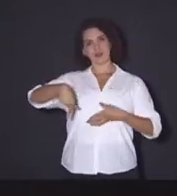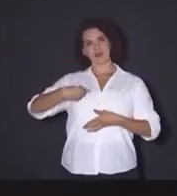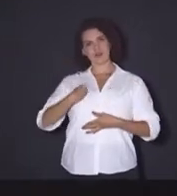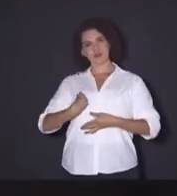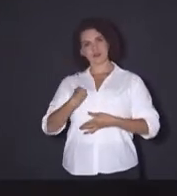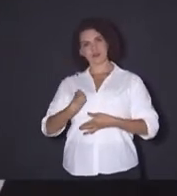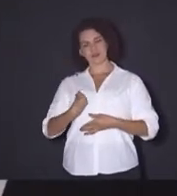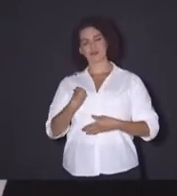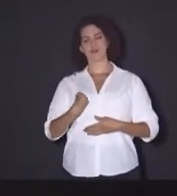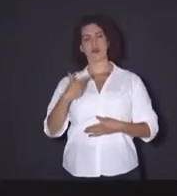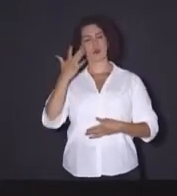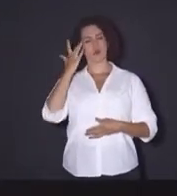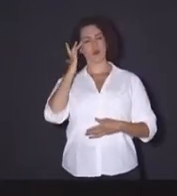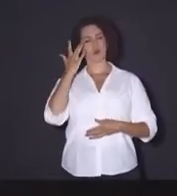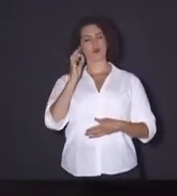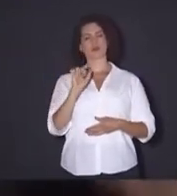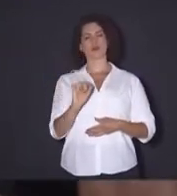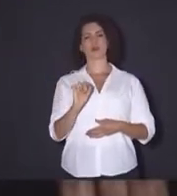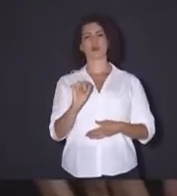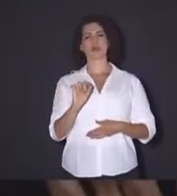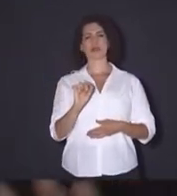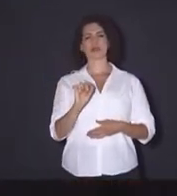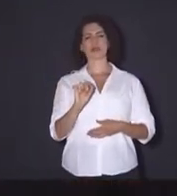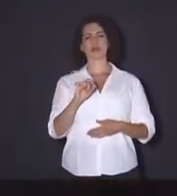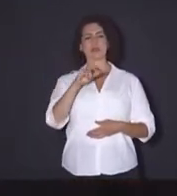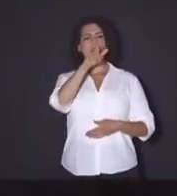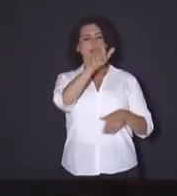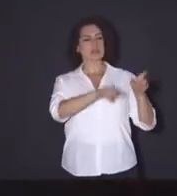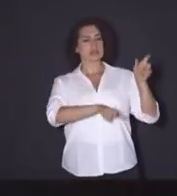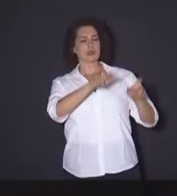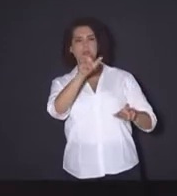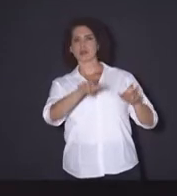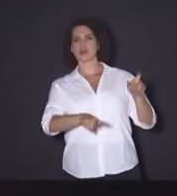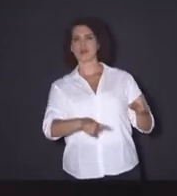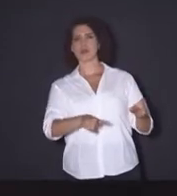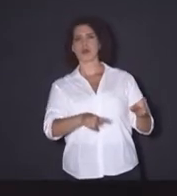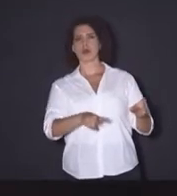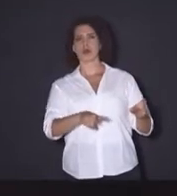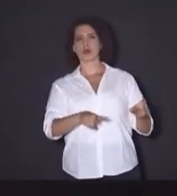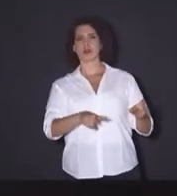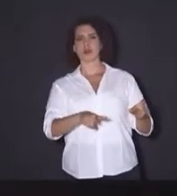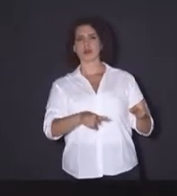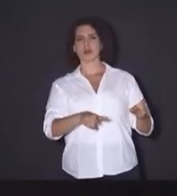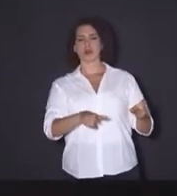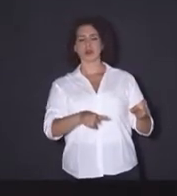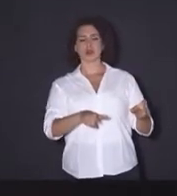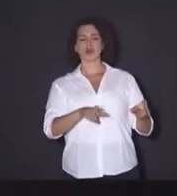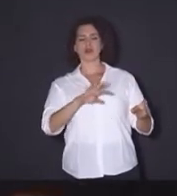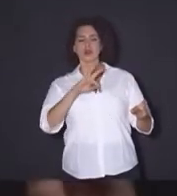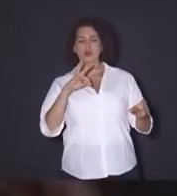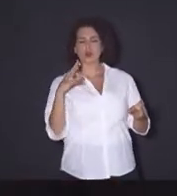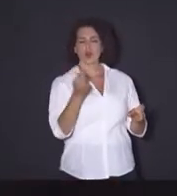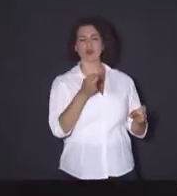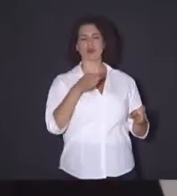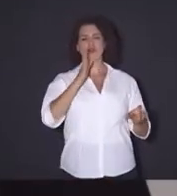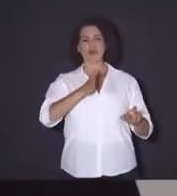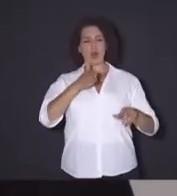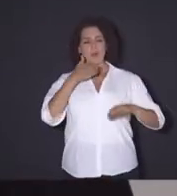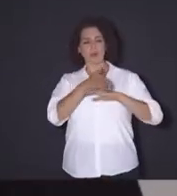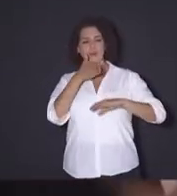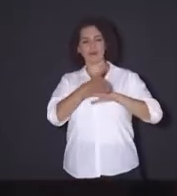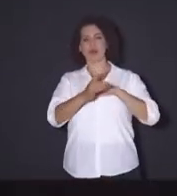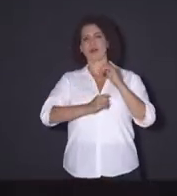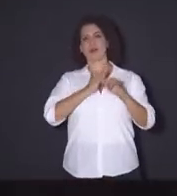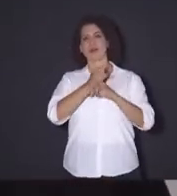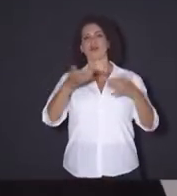muito provável que nenhuma dessas pessoas não tenha acessado a internet hoje. Tenho absoluta certeza que todos acessaram de alguma forma,